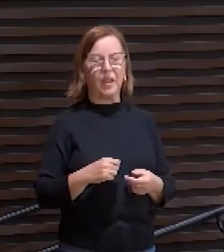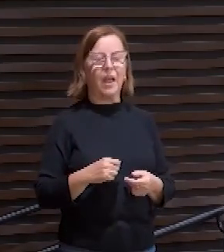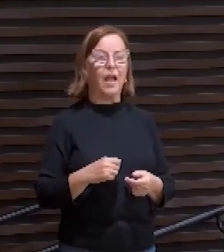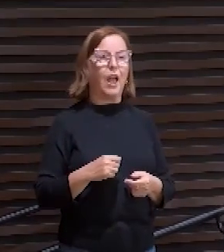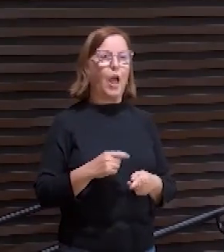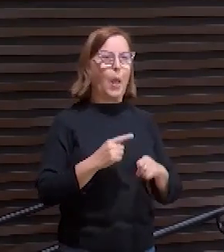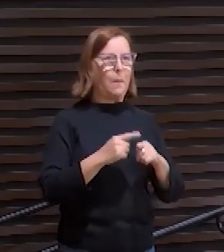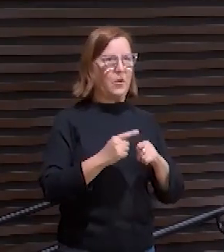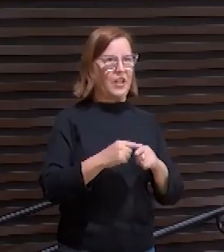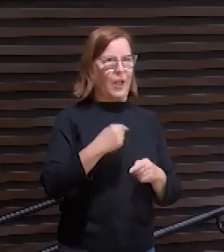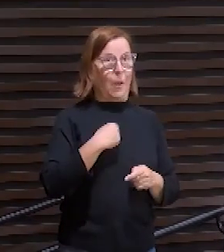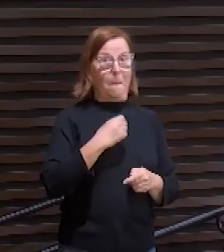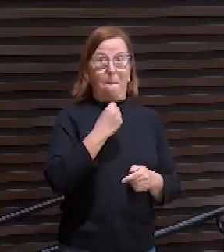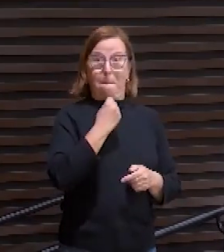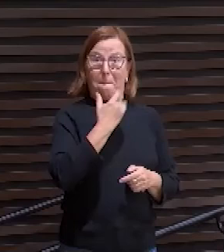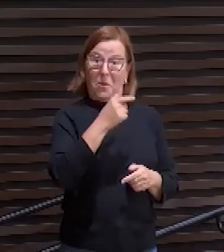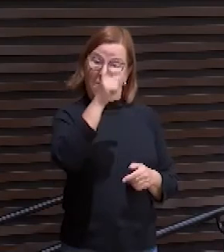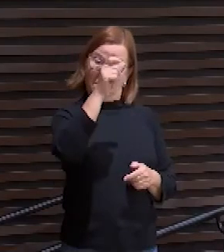uma boa pessoa.